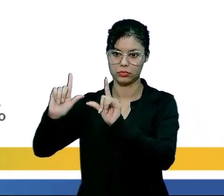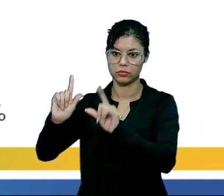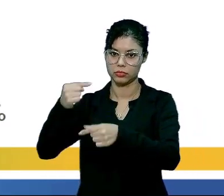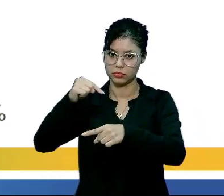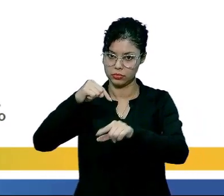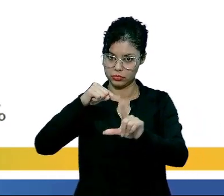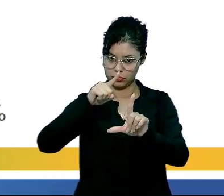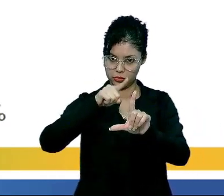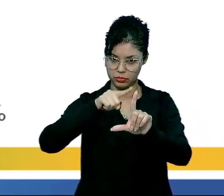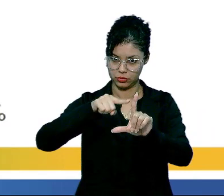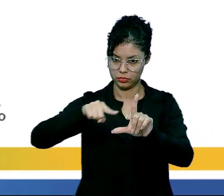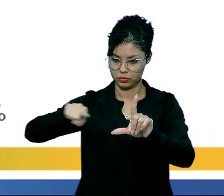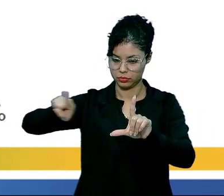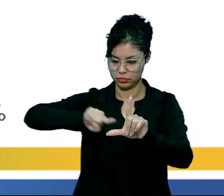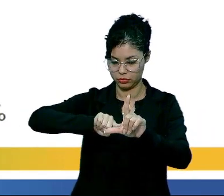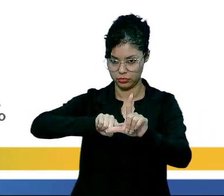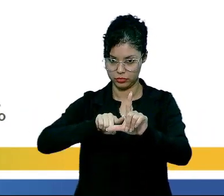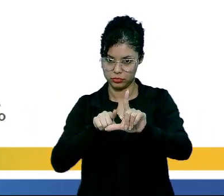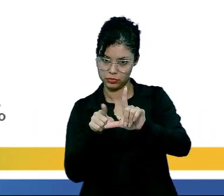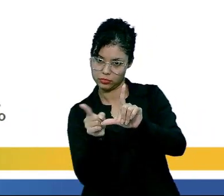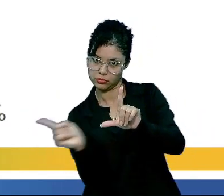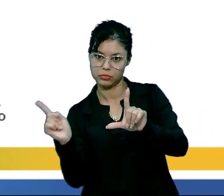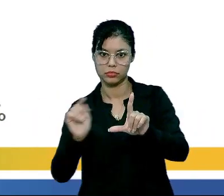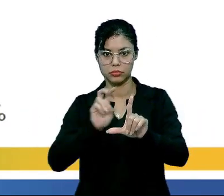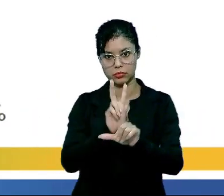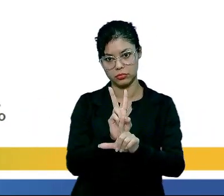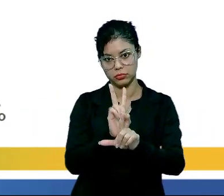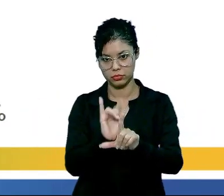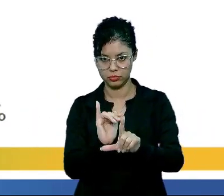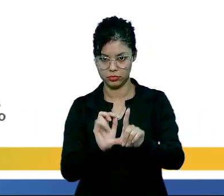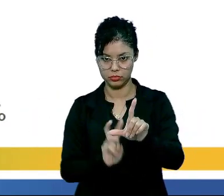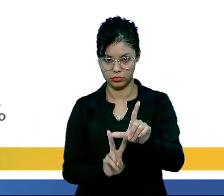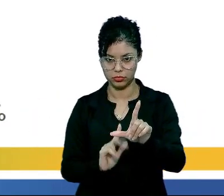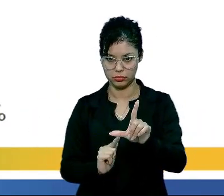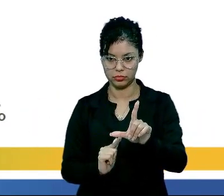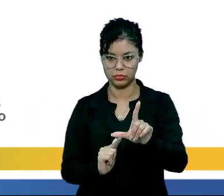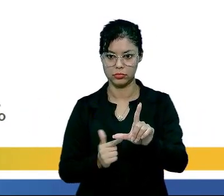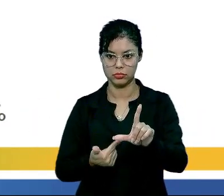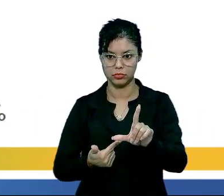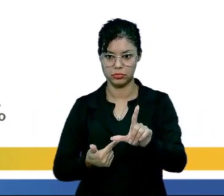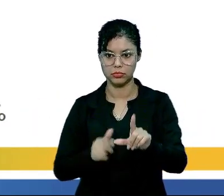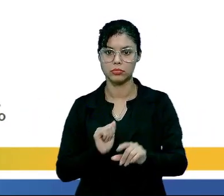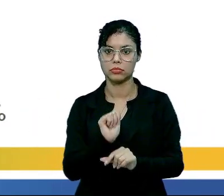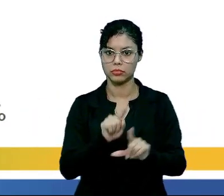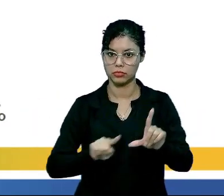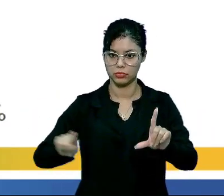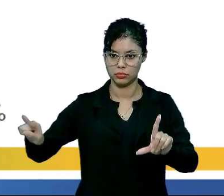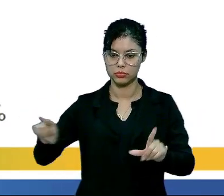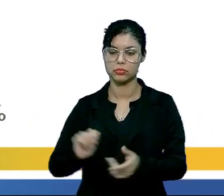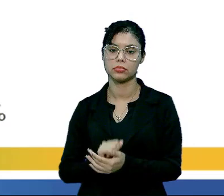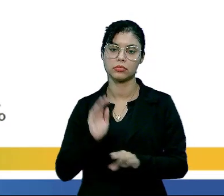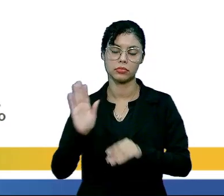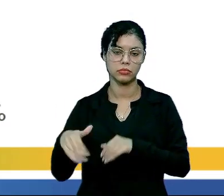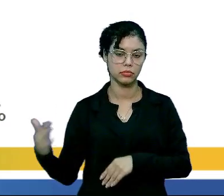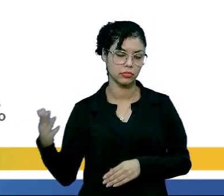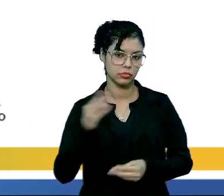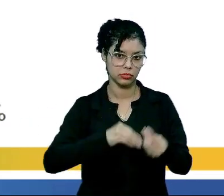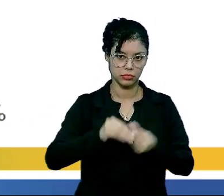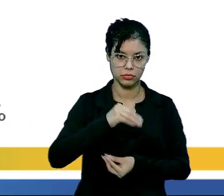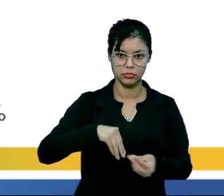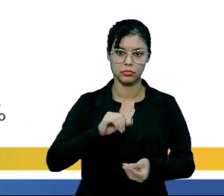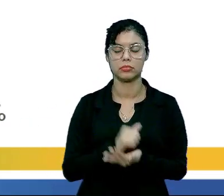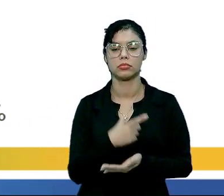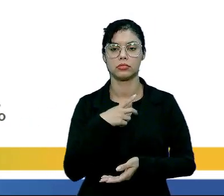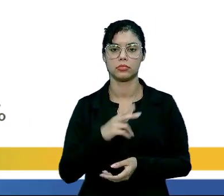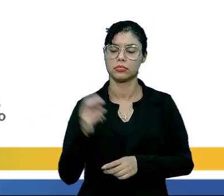primeiro gráfico, então eu tenho V1 simbolizando a reação direta e V2 simbolizando a reação inversa. Então, quando essas reações